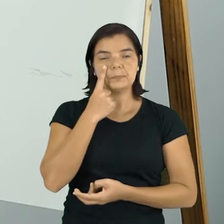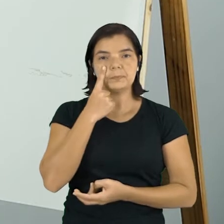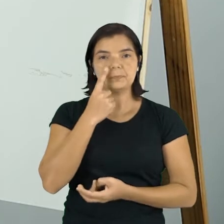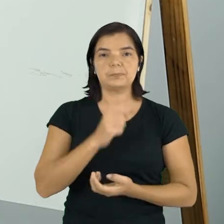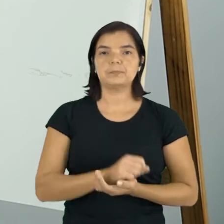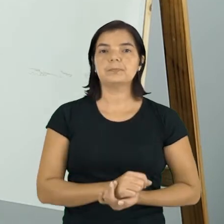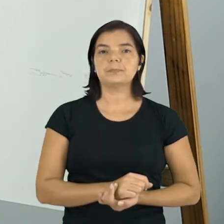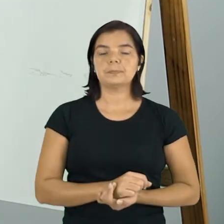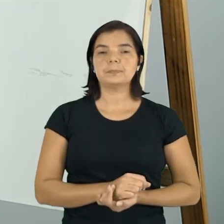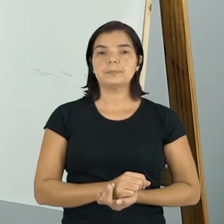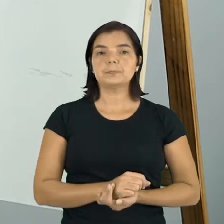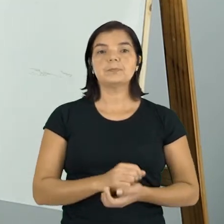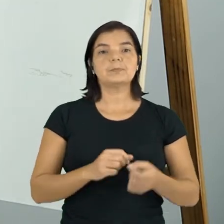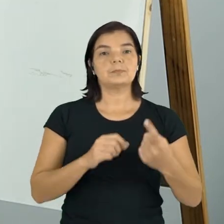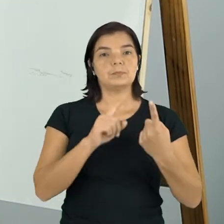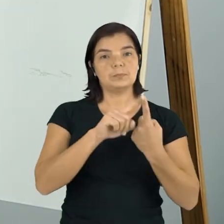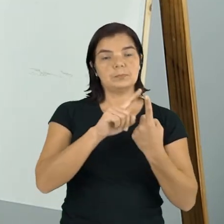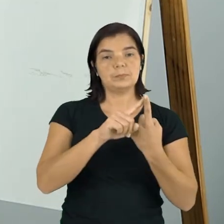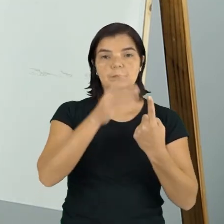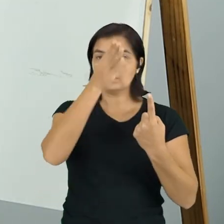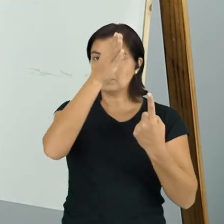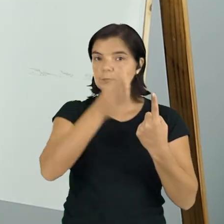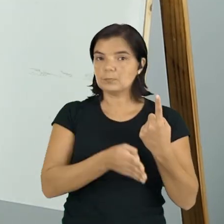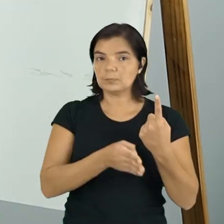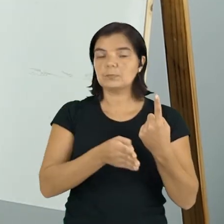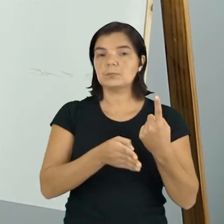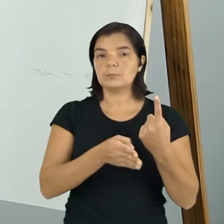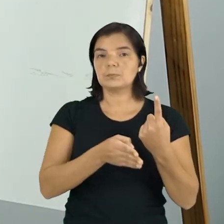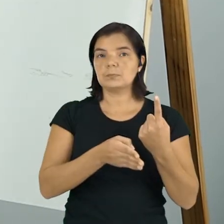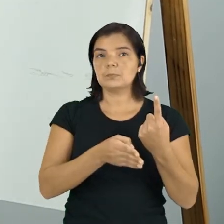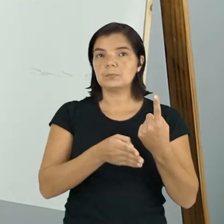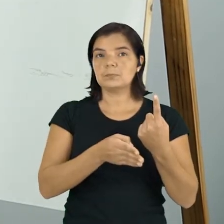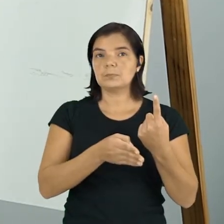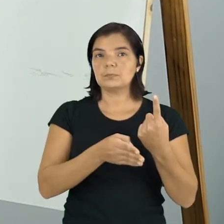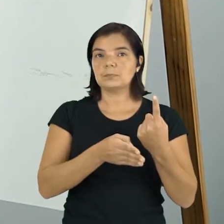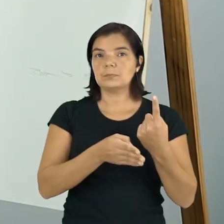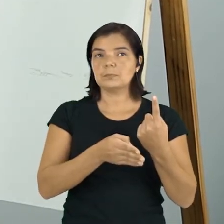aqui, né? Nós temos a primeira coluna,